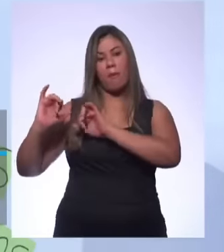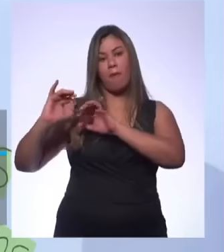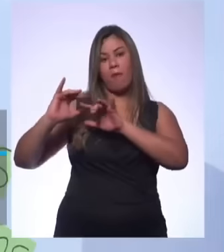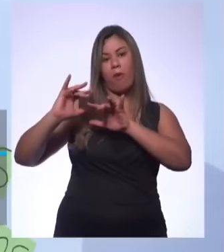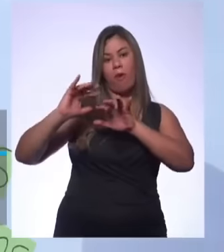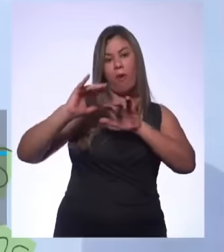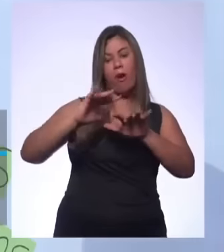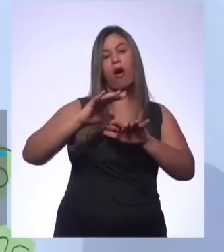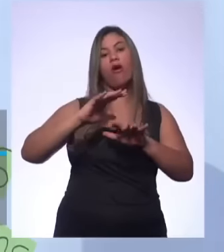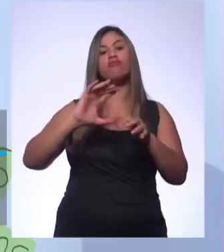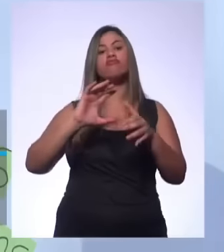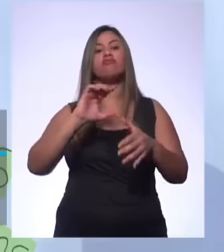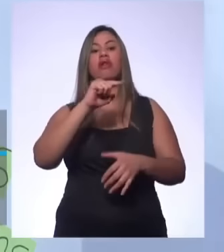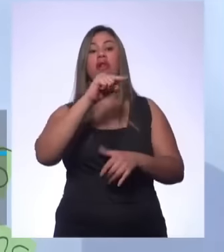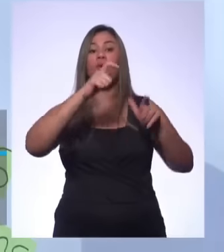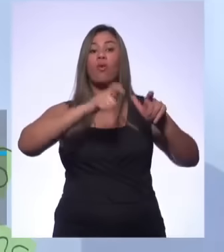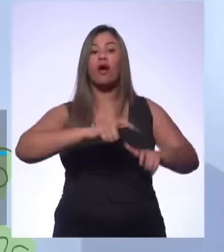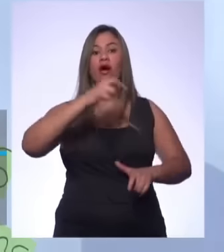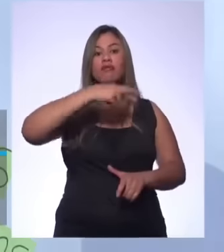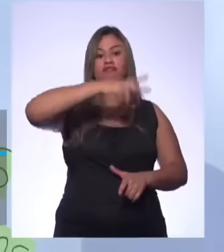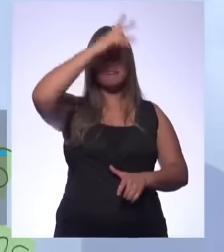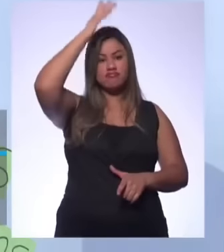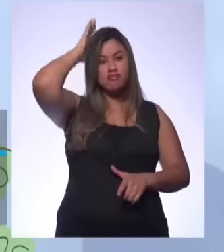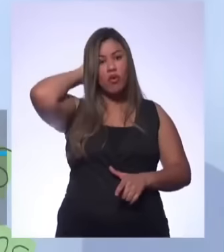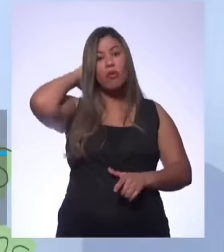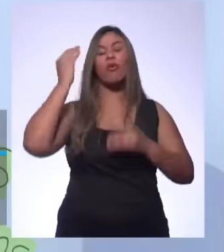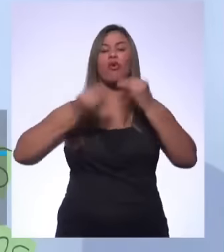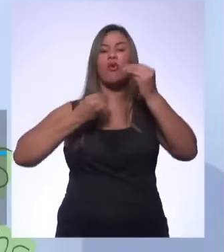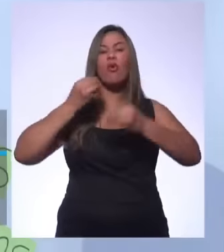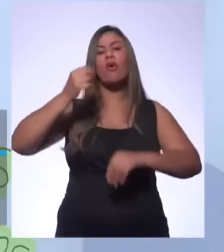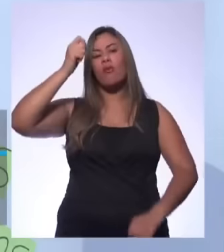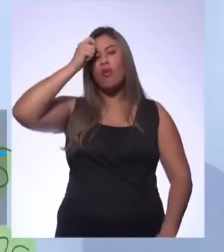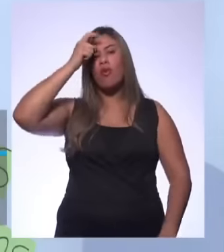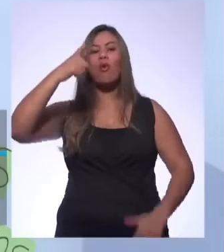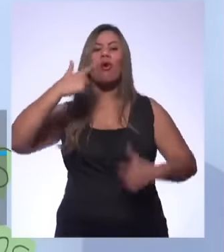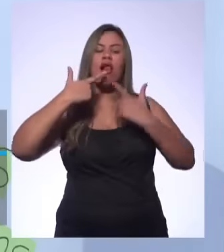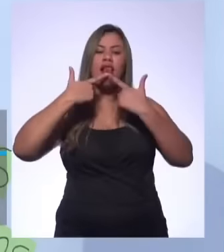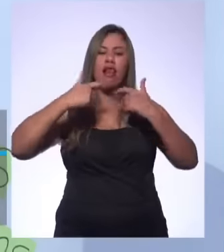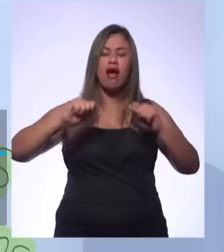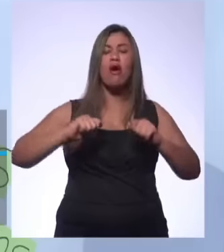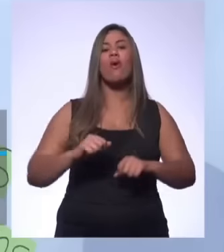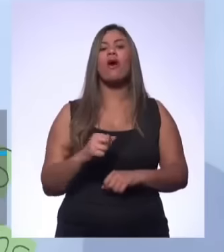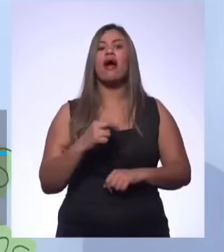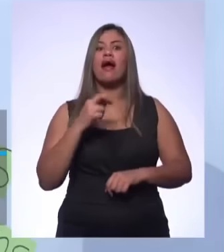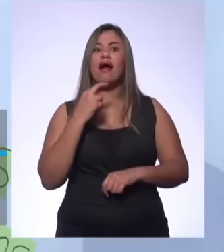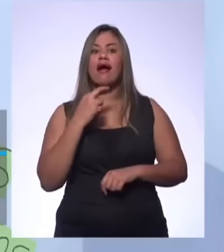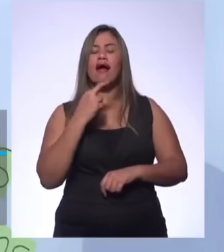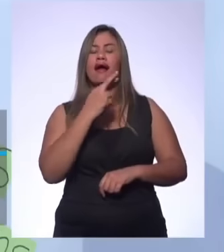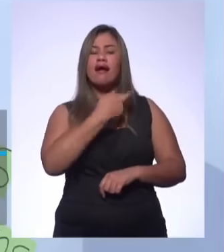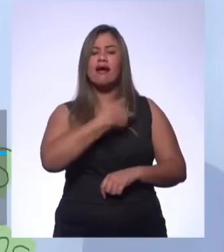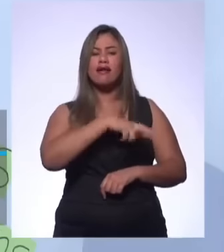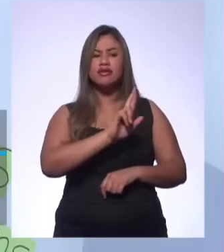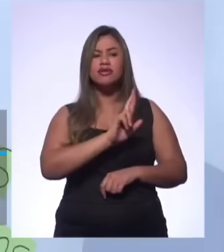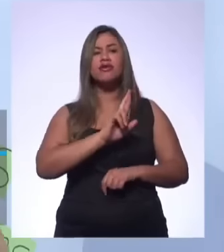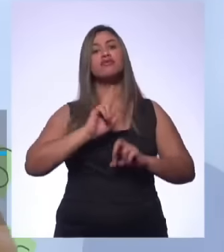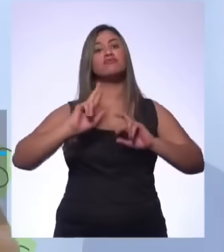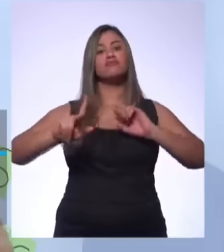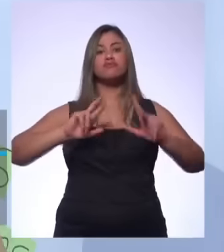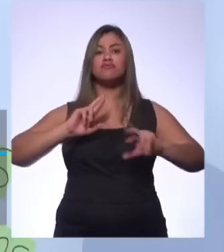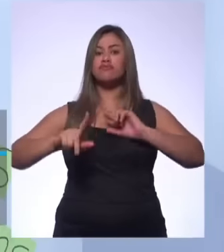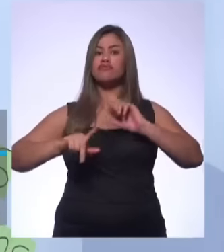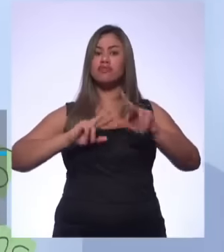do Império Romano. Eles chegaram com cultura, com língua, religião, tudo muito diferente. E quando eles chegam, eles